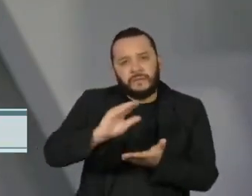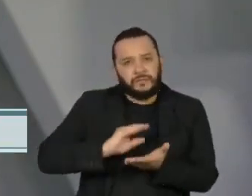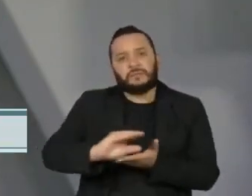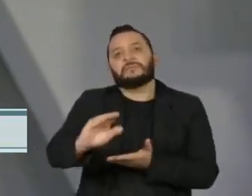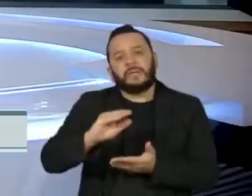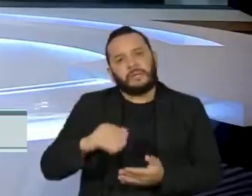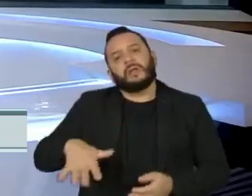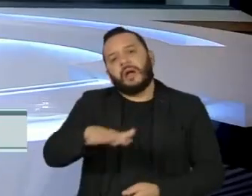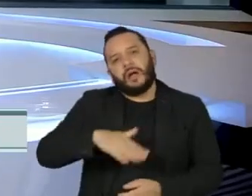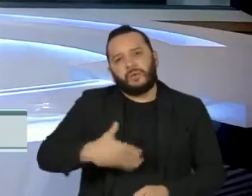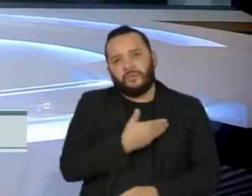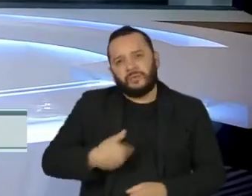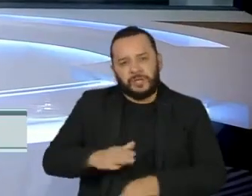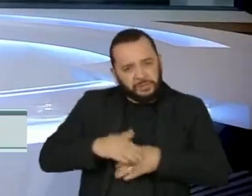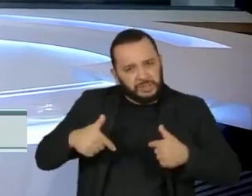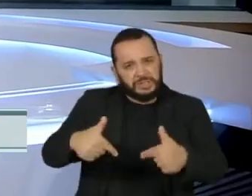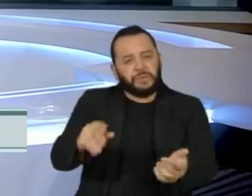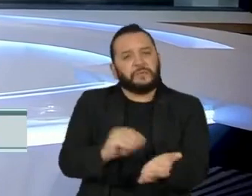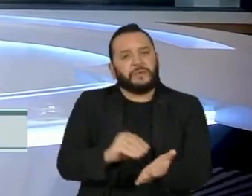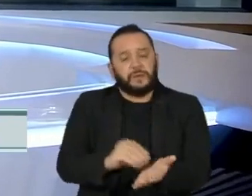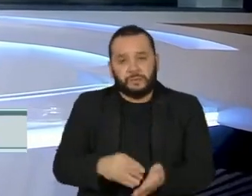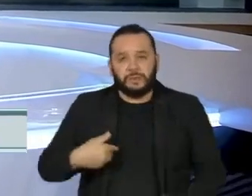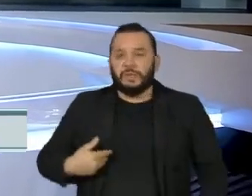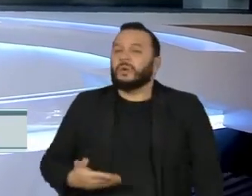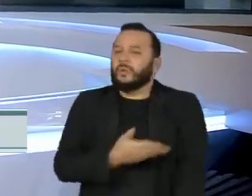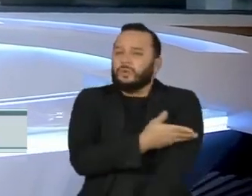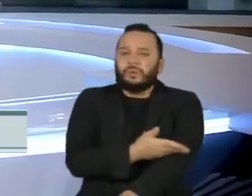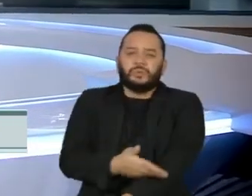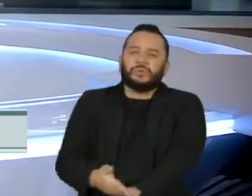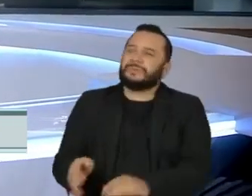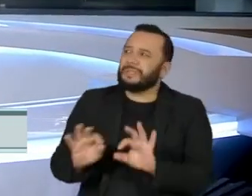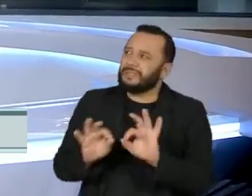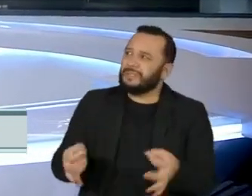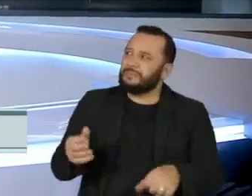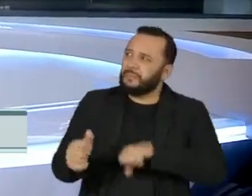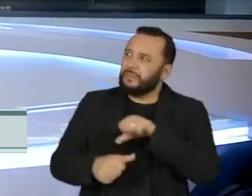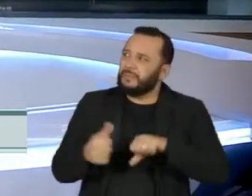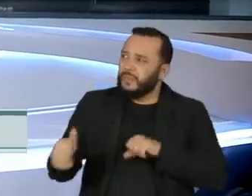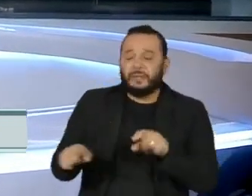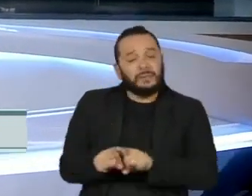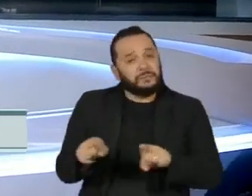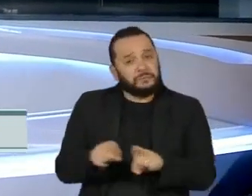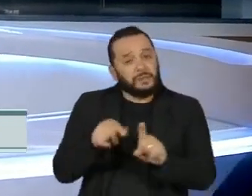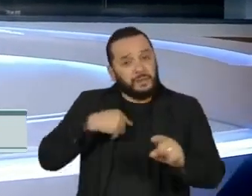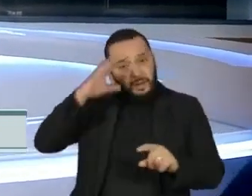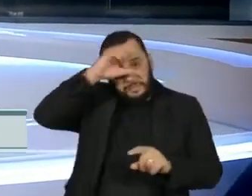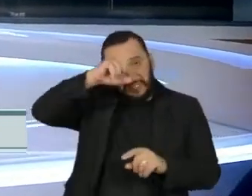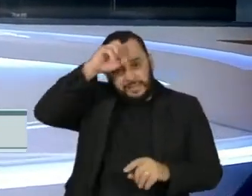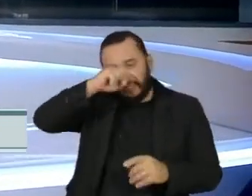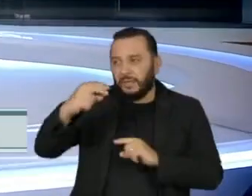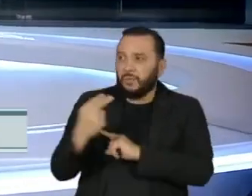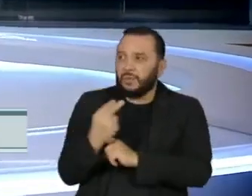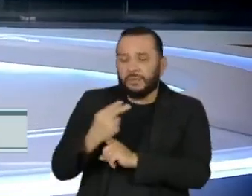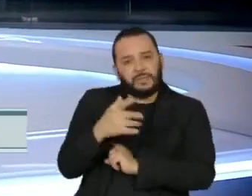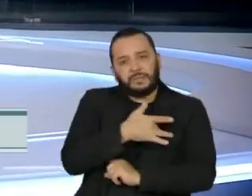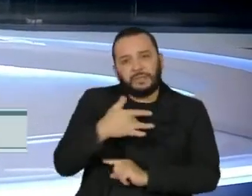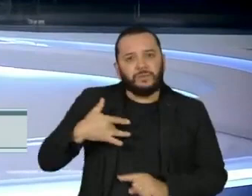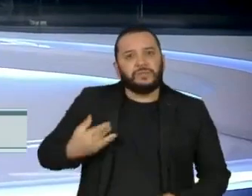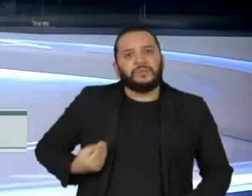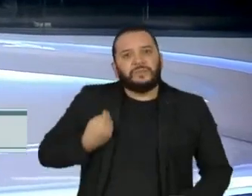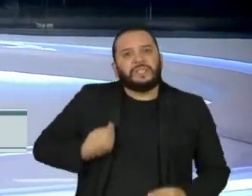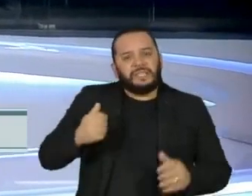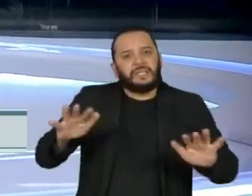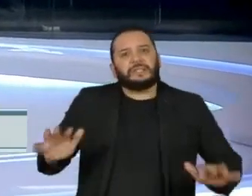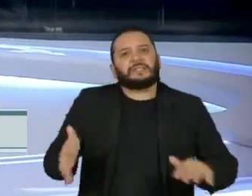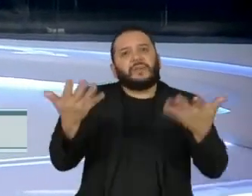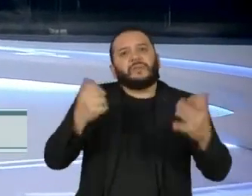dos motivos. Mudanças de hábito simples e a educação para o cuidado com a saúde poderiam salvar milhares de